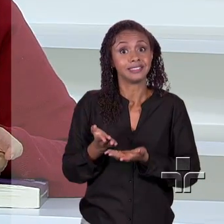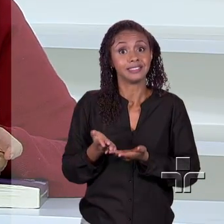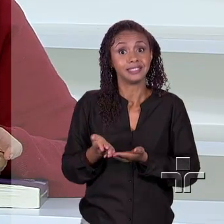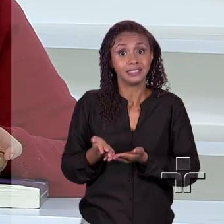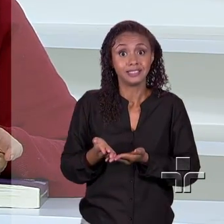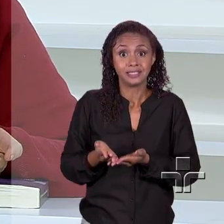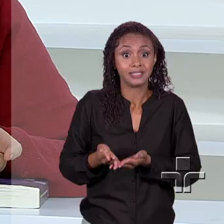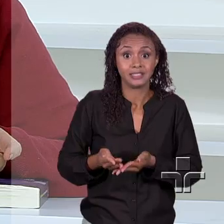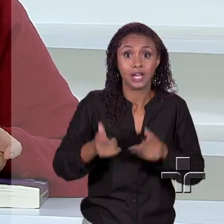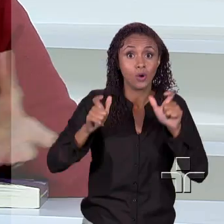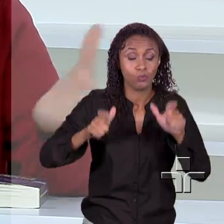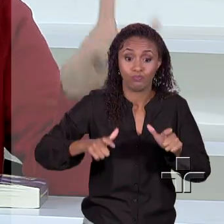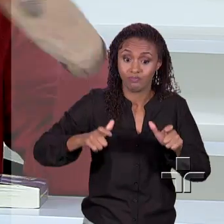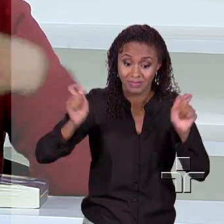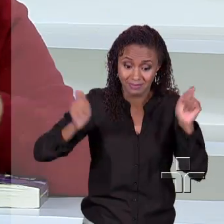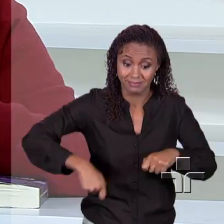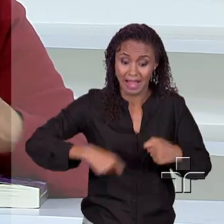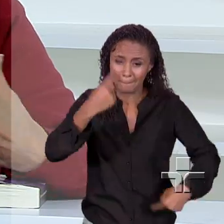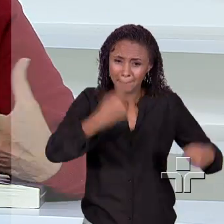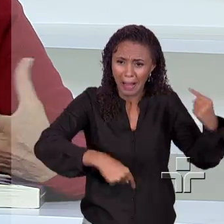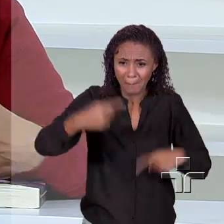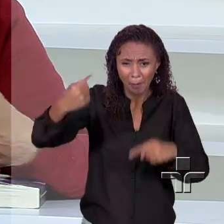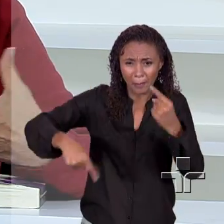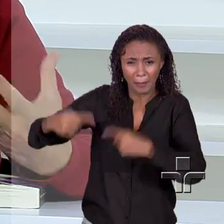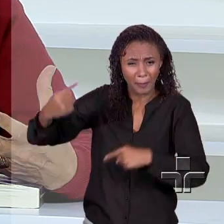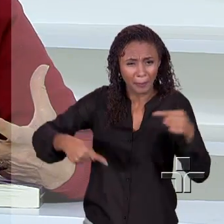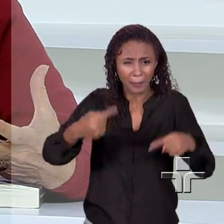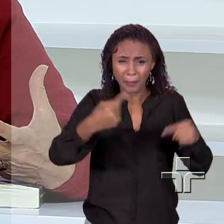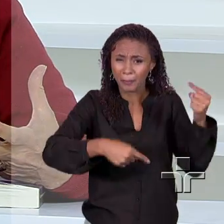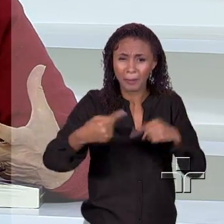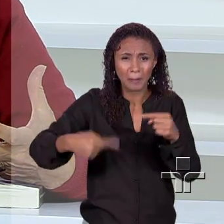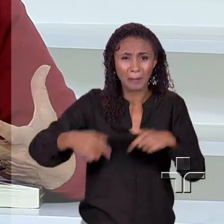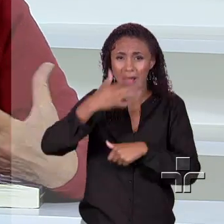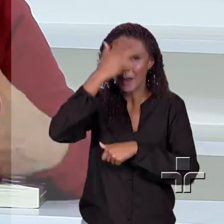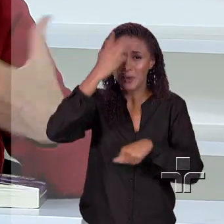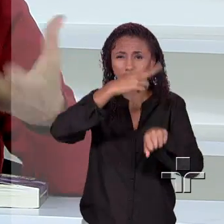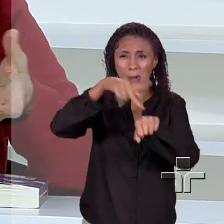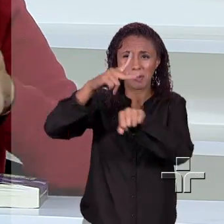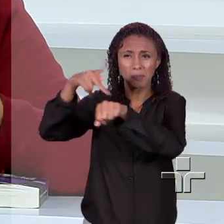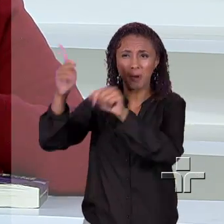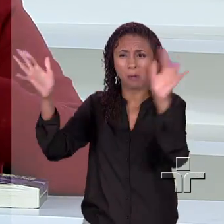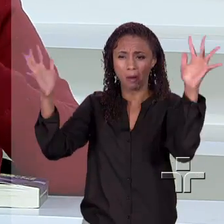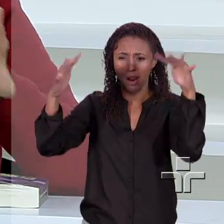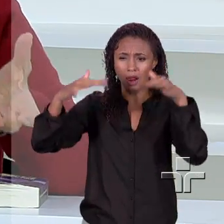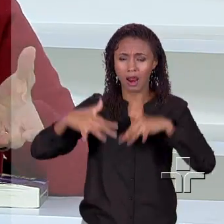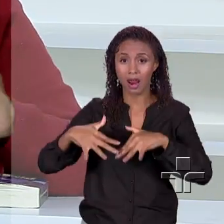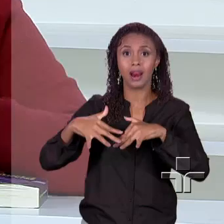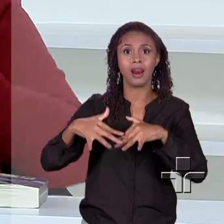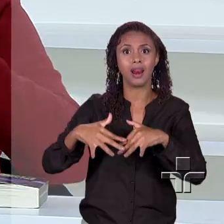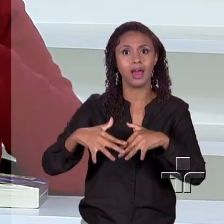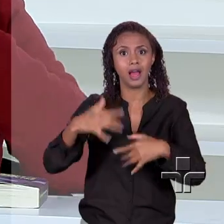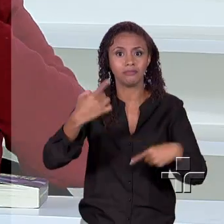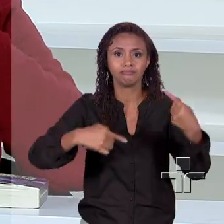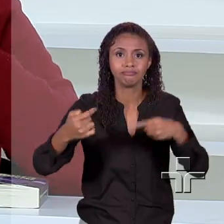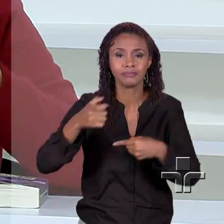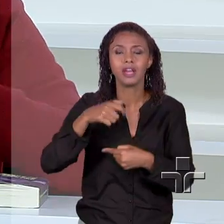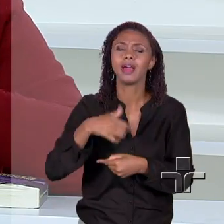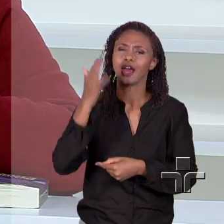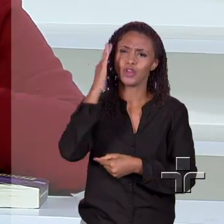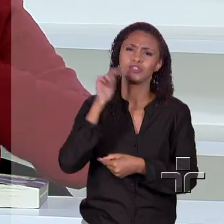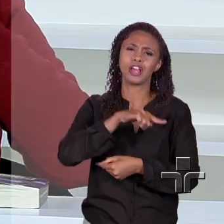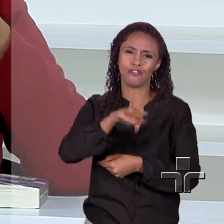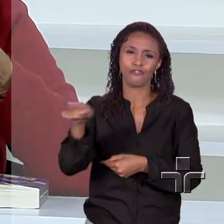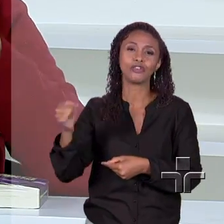estudo e debate enorme, que atrai gente de todo lugar, né? E que eu sei que vocês ganharam o